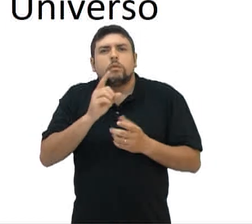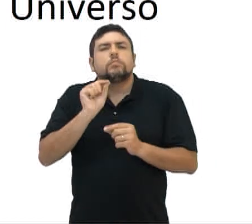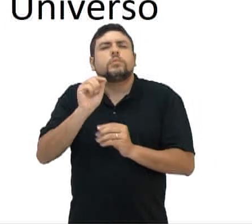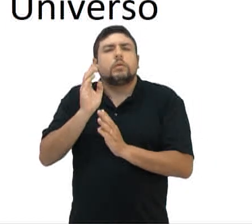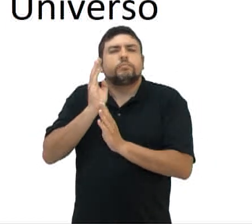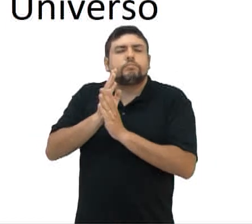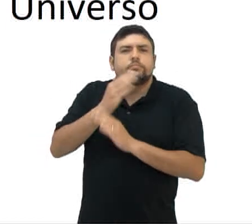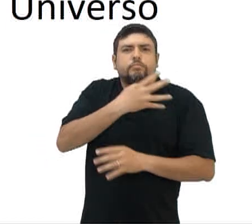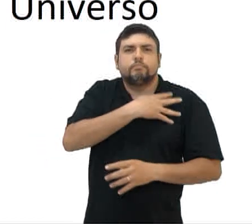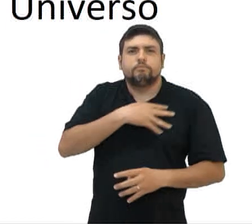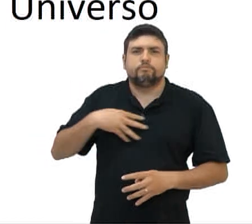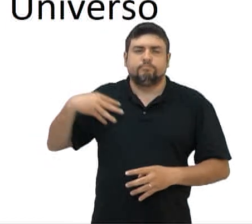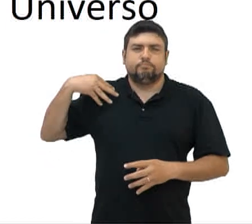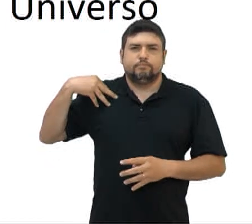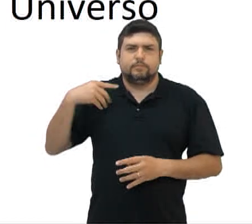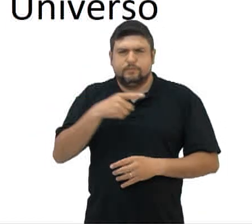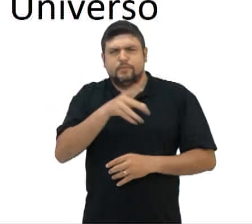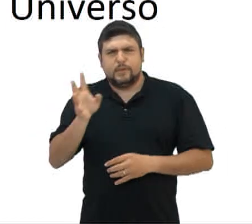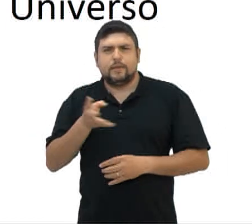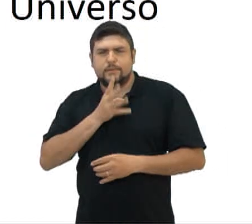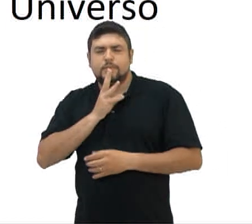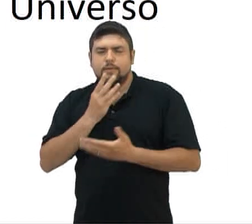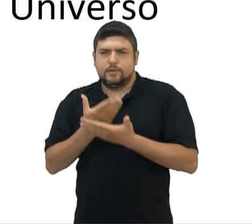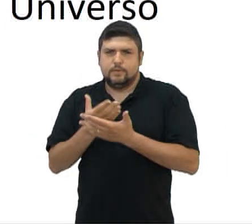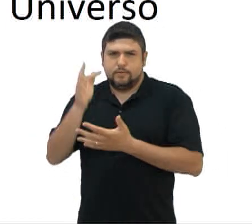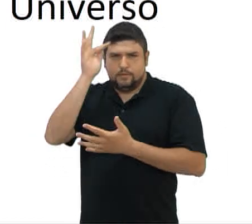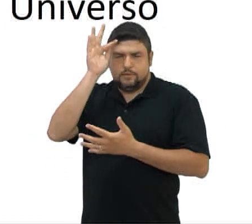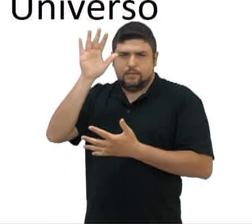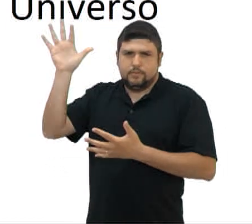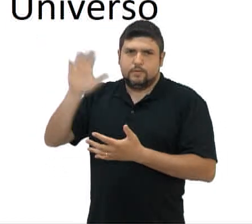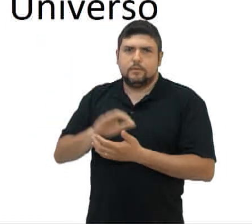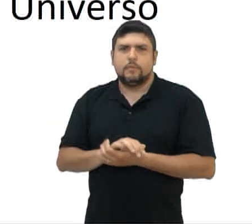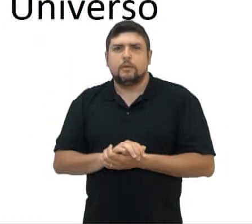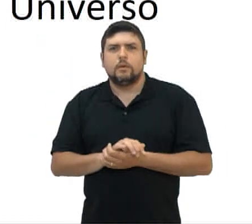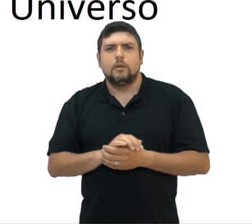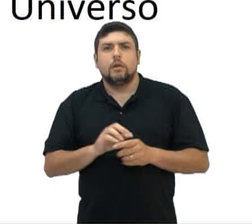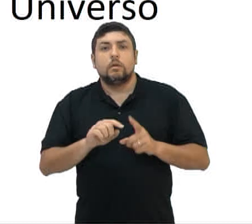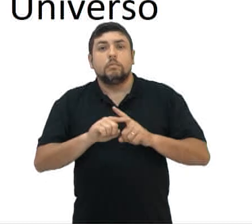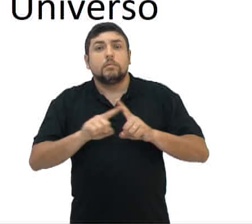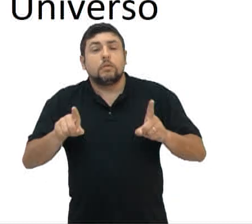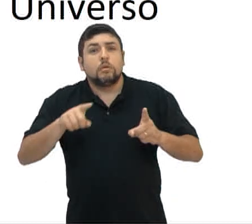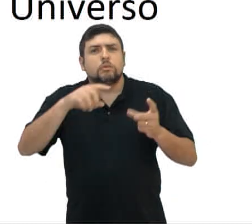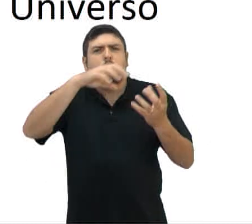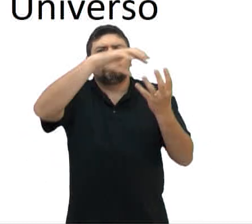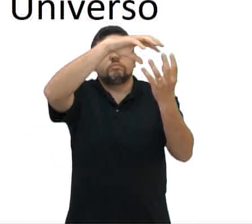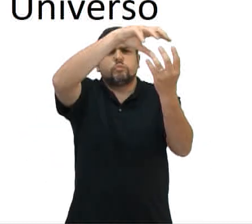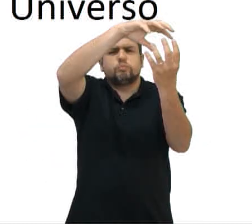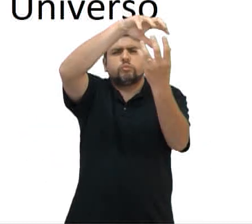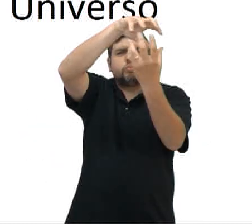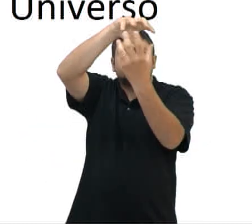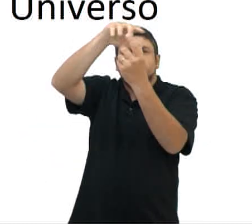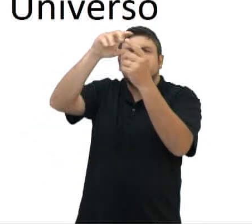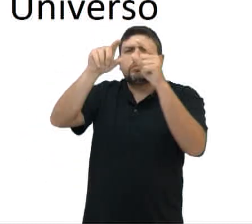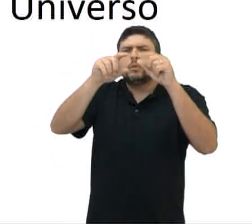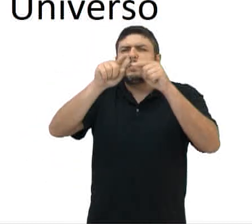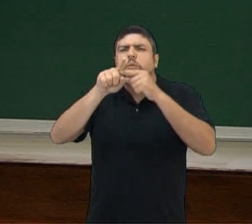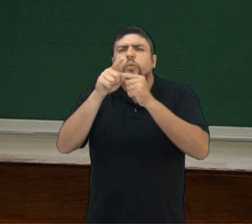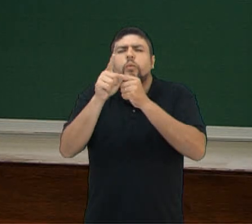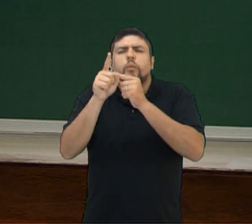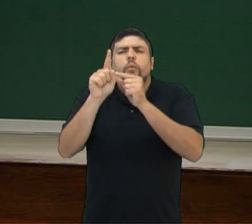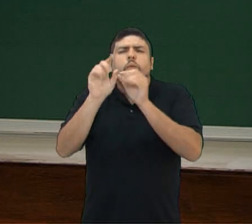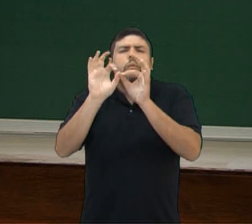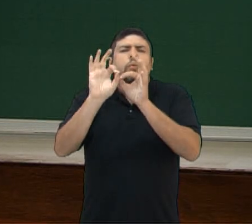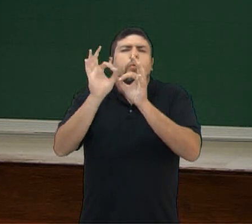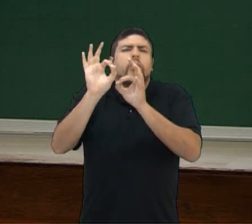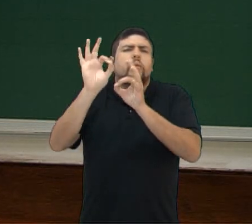do Aristóteles das aulas de filosofia? Mas o universo infinito, que seria explicado por Kepler, Galileu e Newton. Então, com